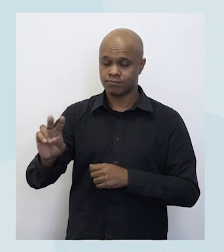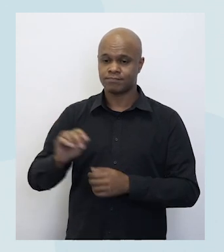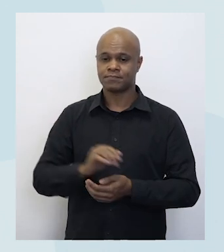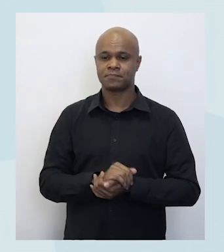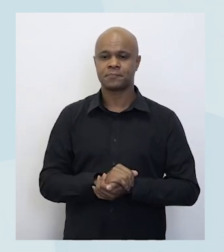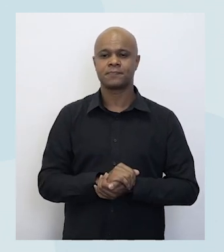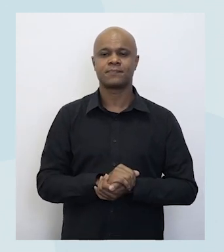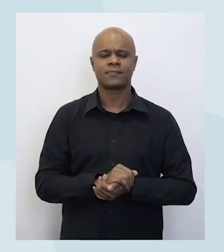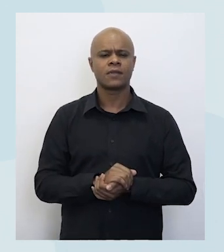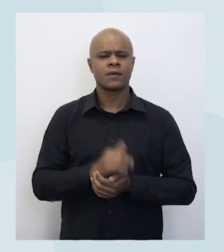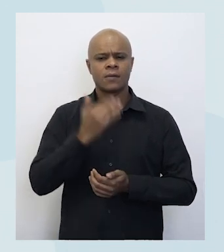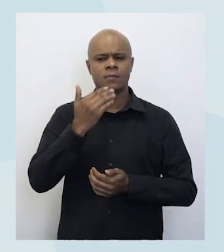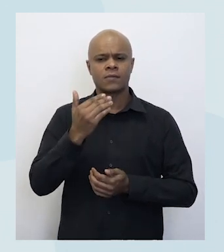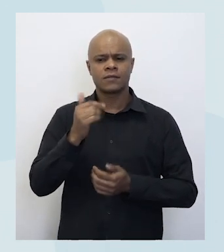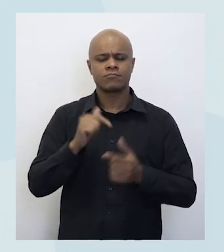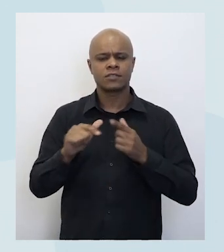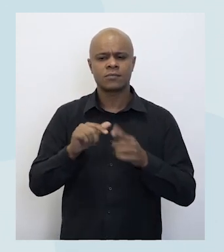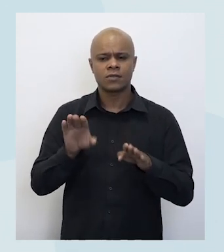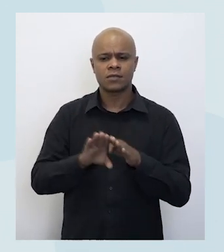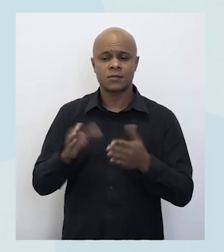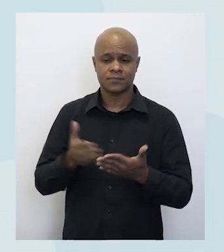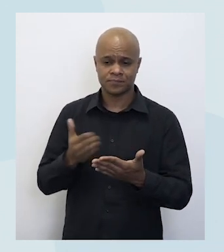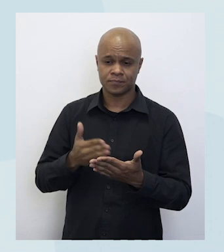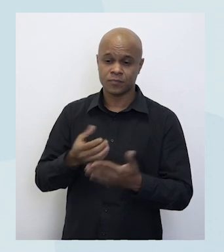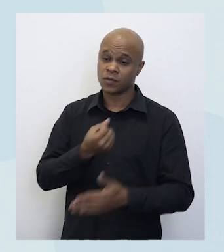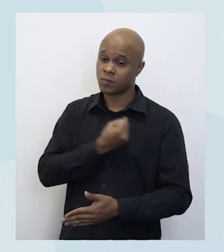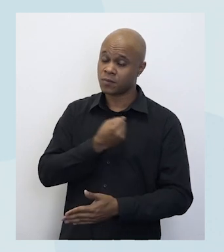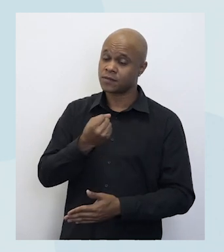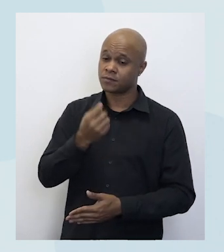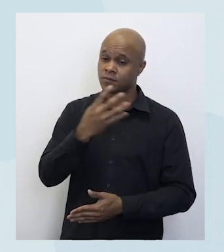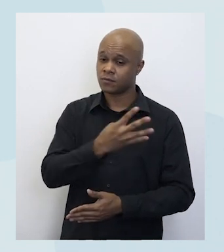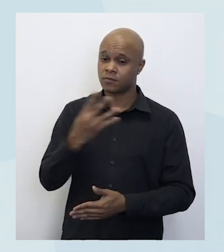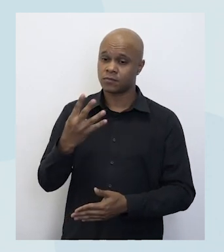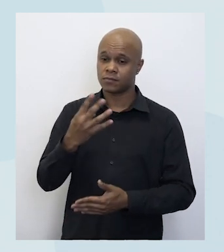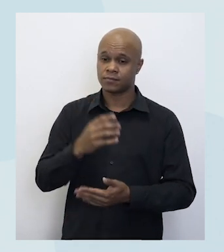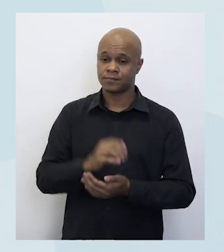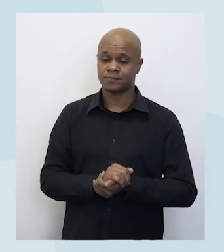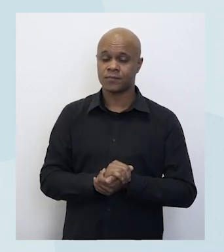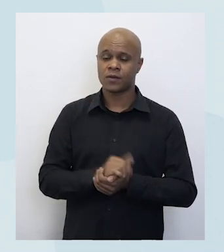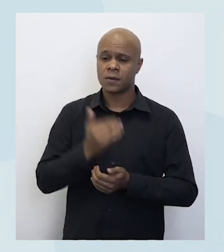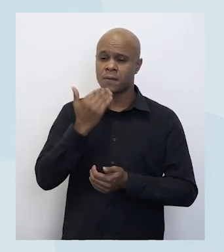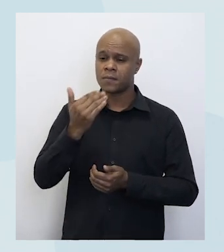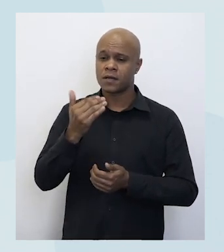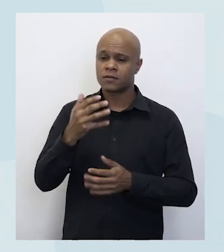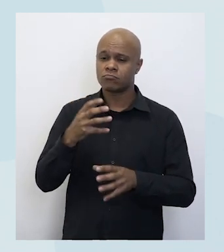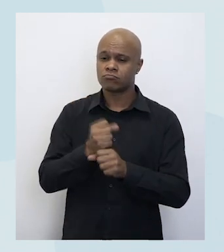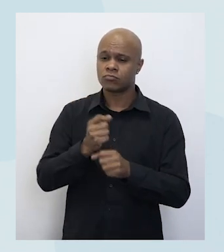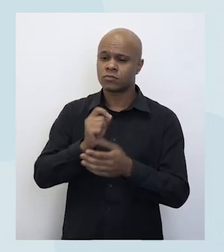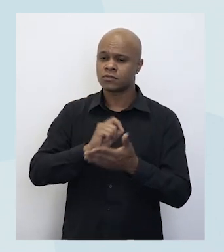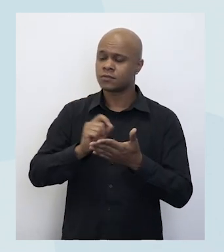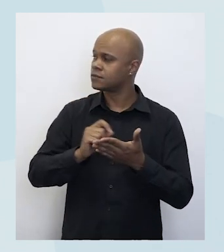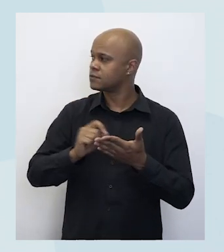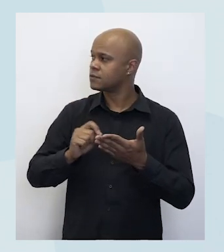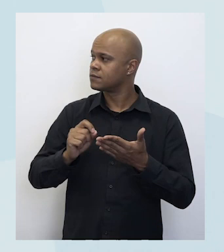pede nesse exercício, que está no caderno aluno de vocês, na página 44, tá? No volume 2. Ele pede para você escrever a constante de equilíbrio.